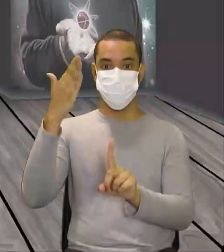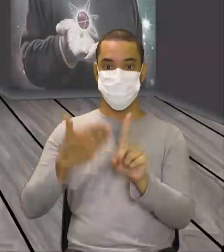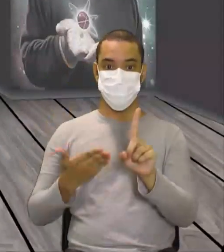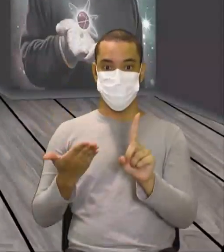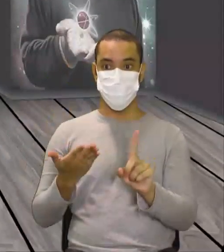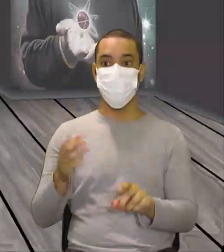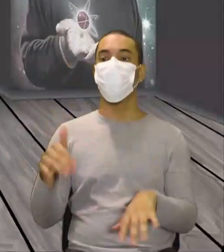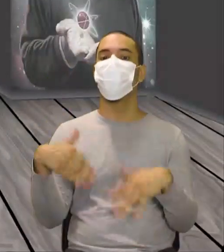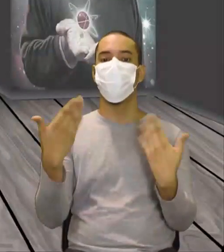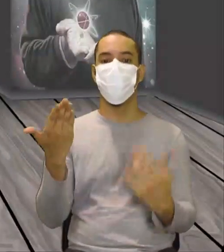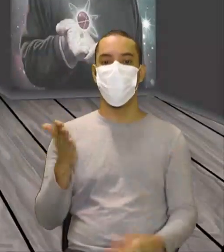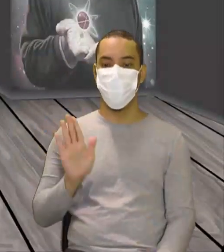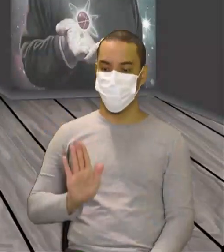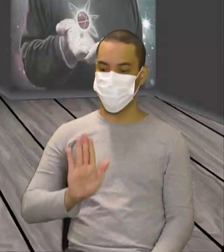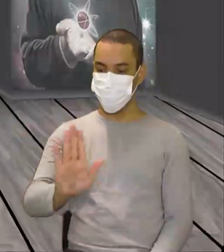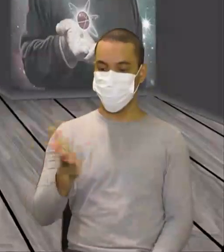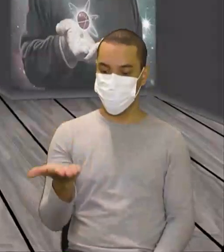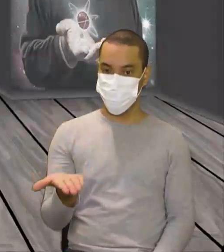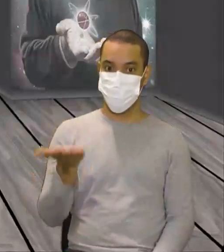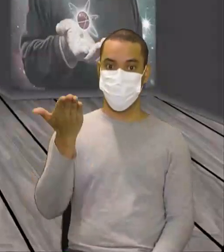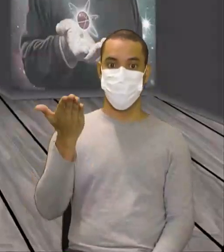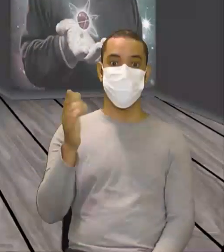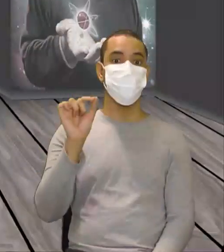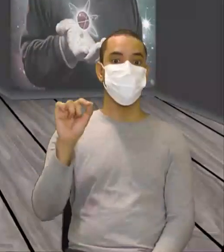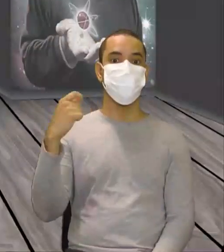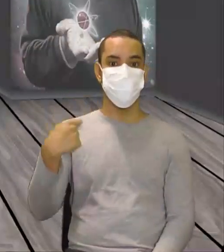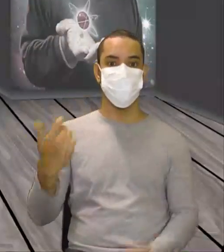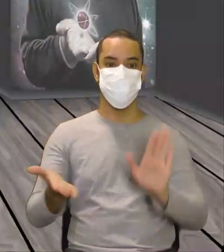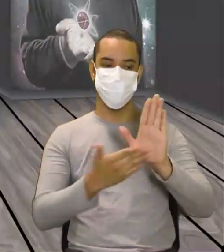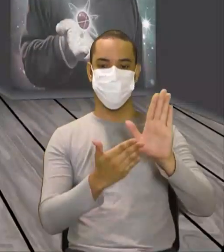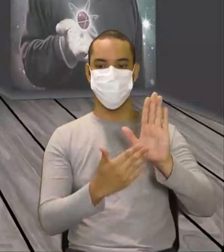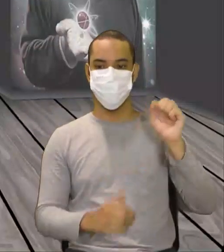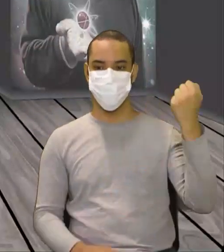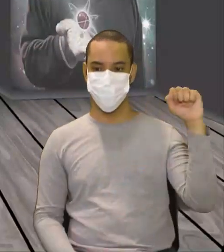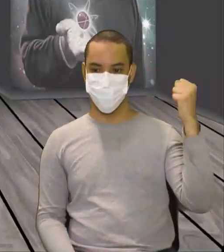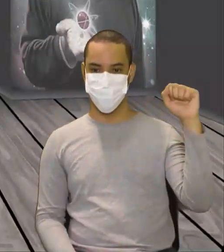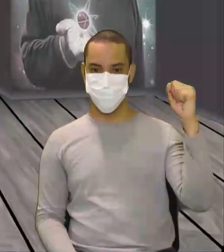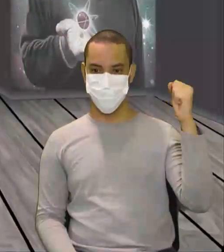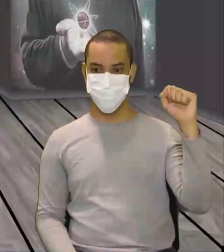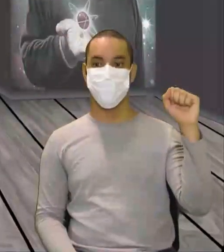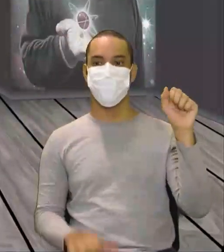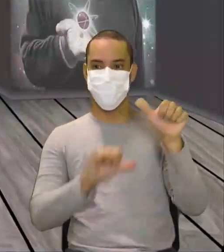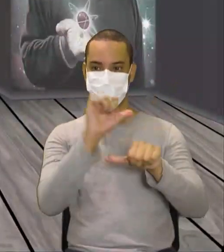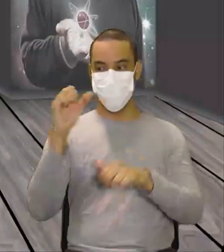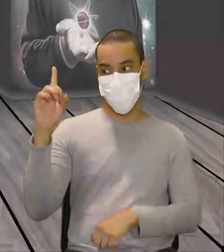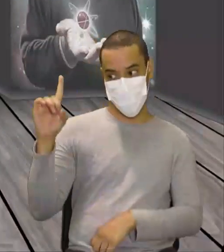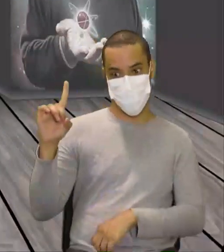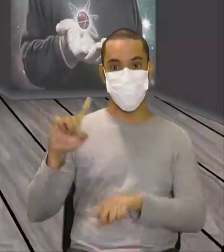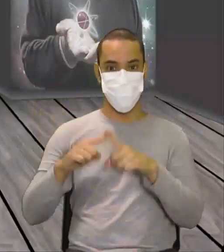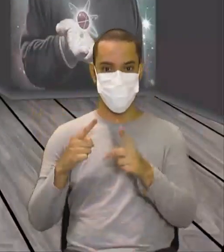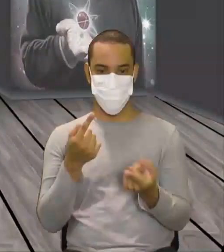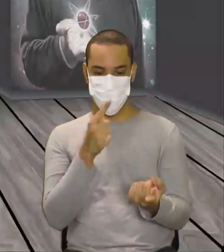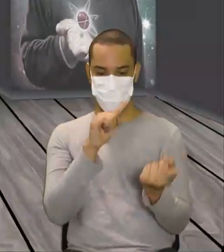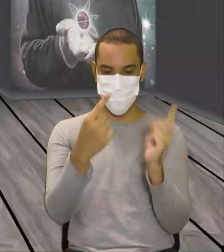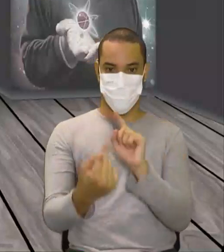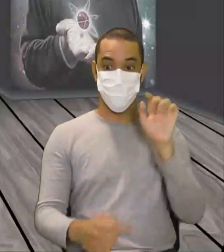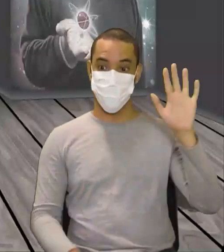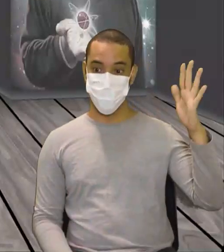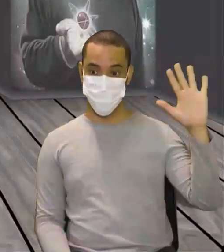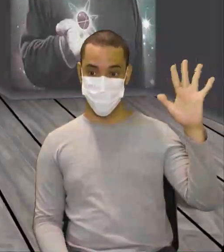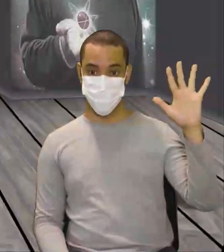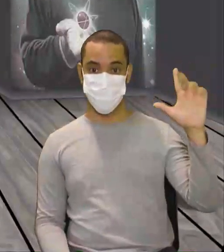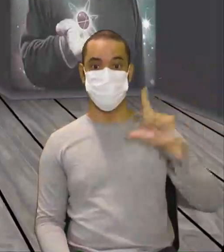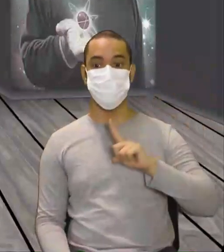né? Ou do empurrão você vai ter, só que eu tenho que usar a mão esquerda, sempre esqueço, né? Que troca. Então, empurrão, você vai ter